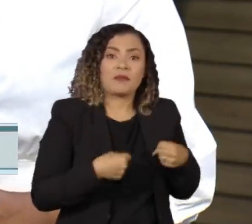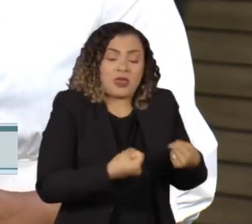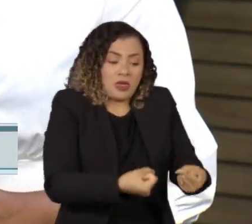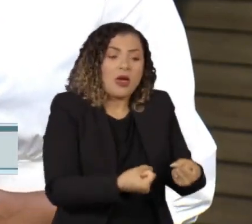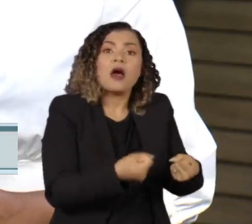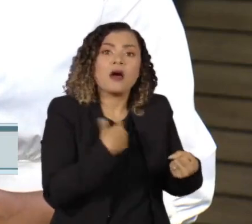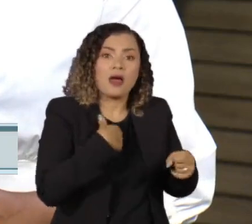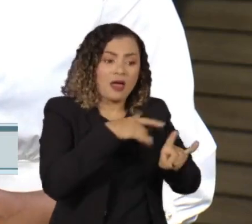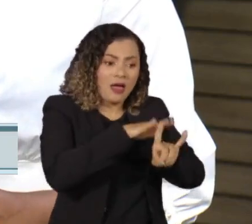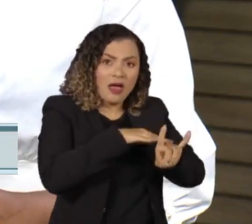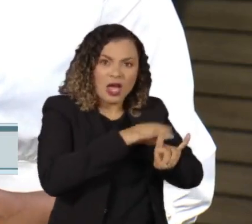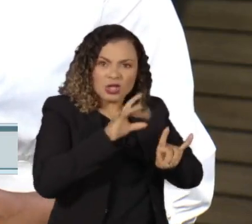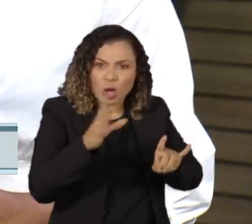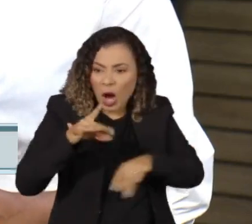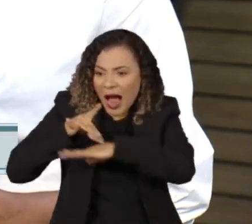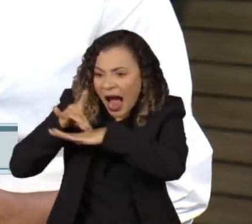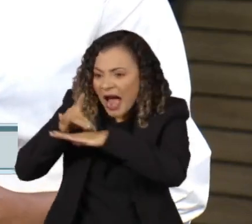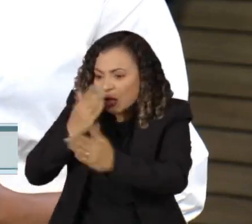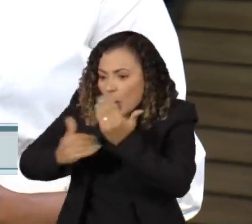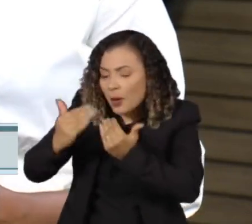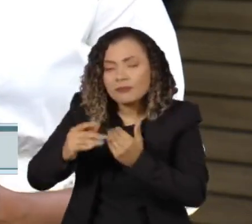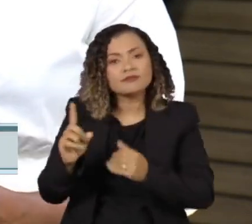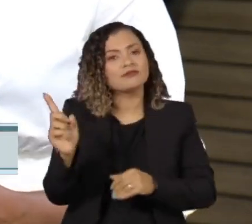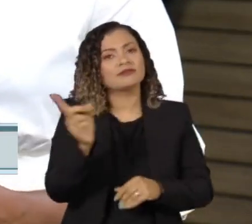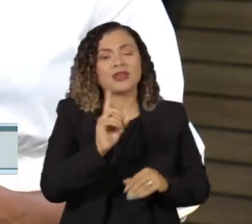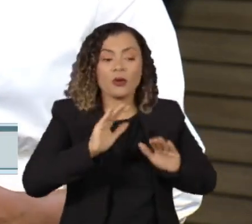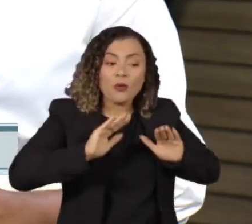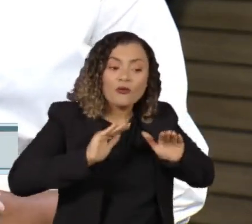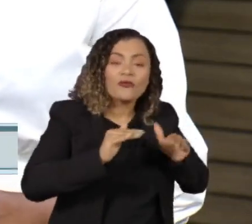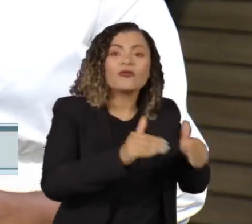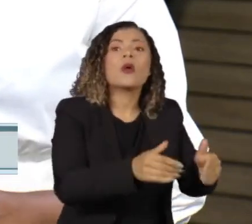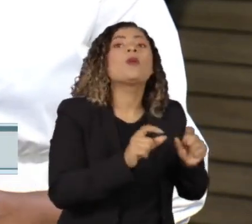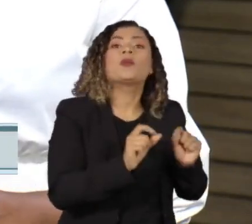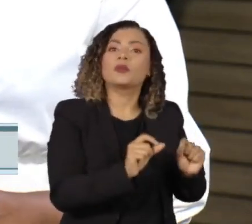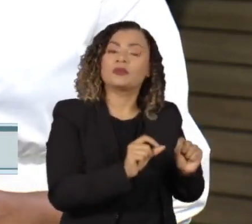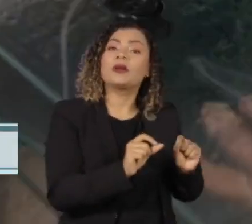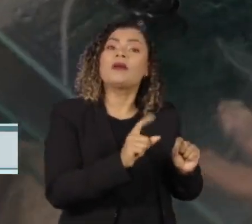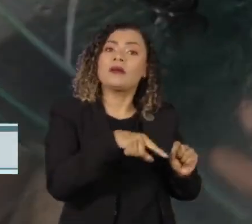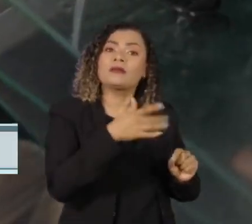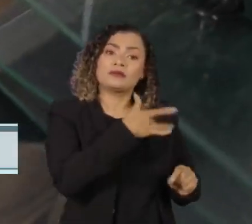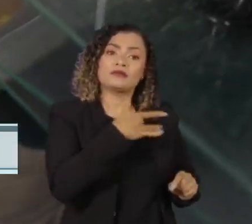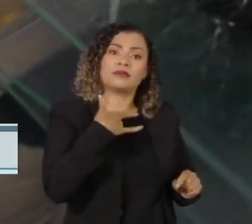muscular não precisam estar aliados a uma alimentação baseada na proteína animal.